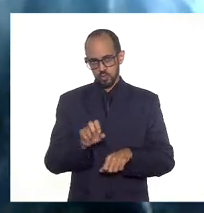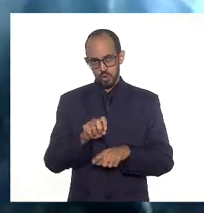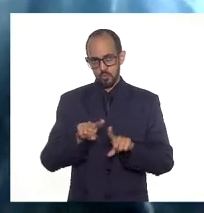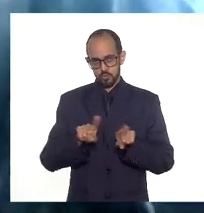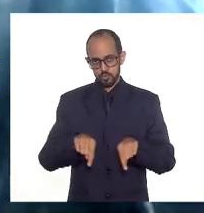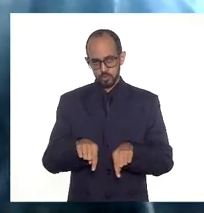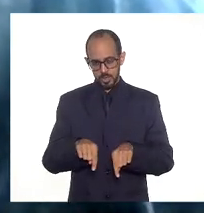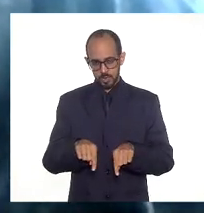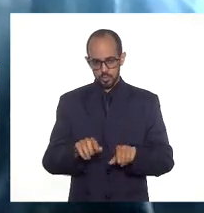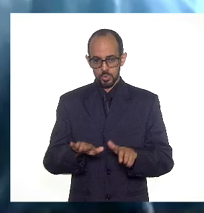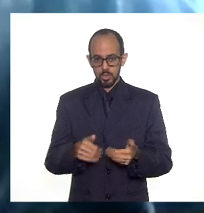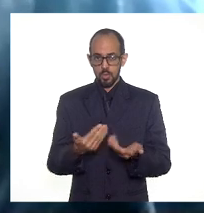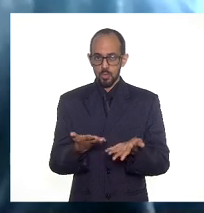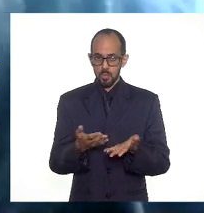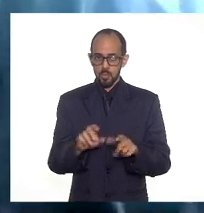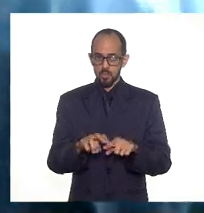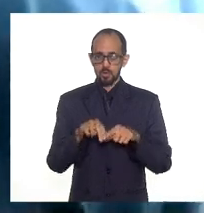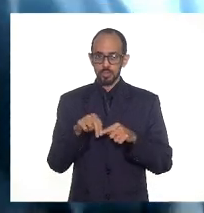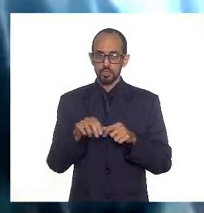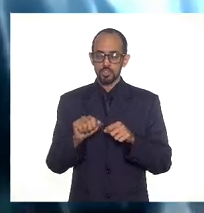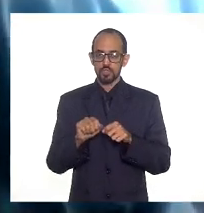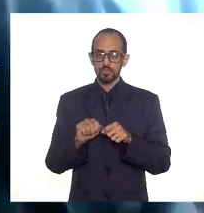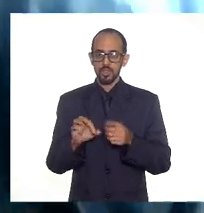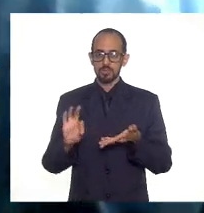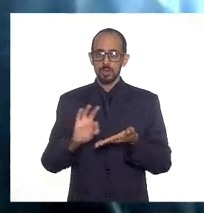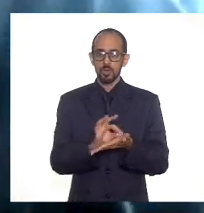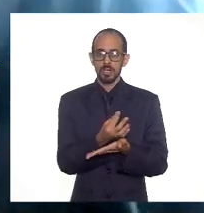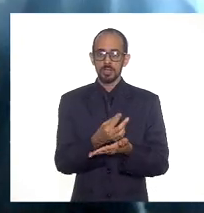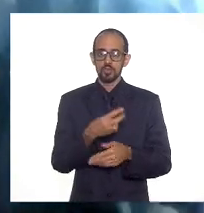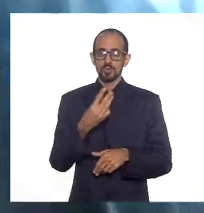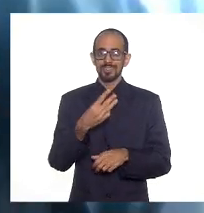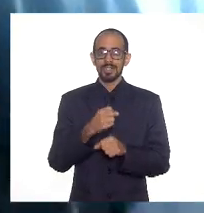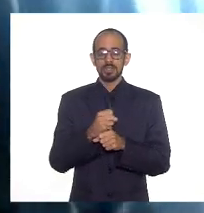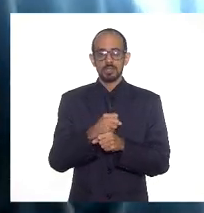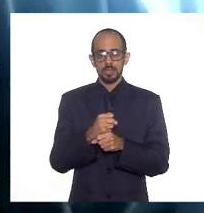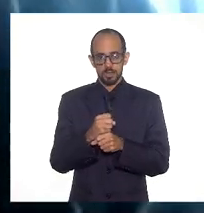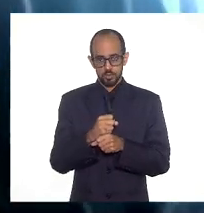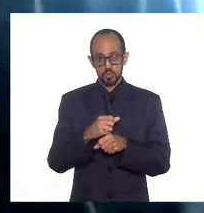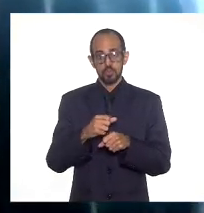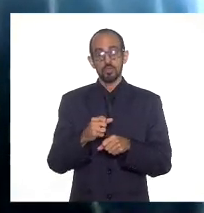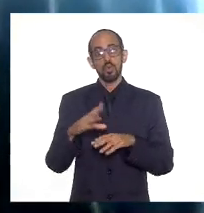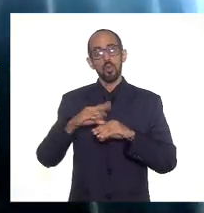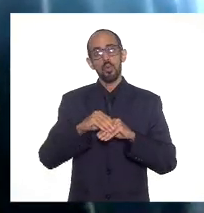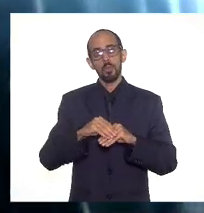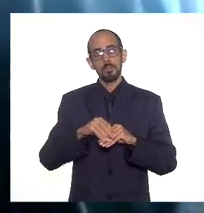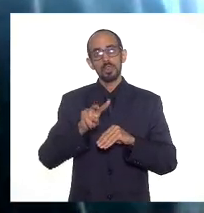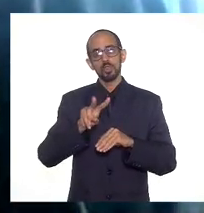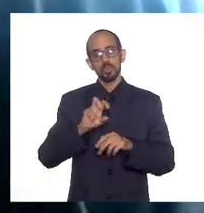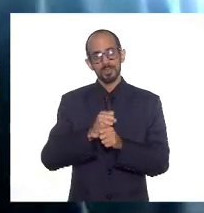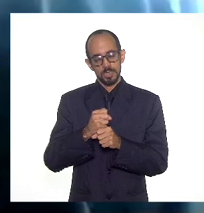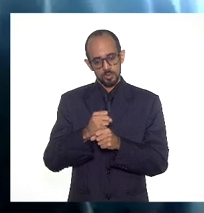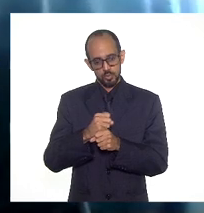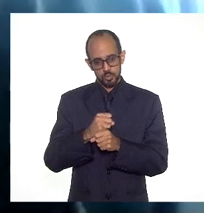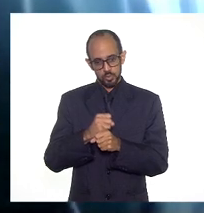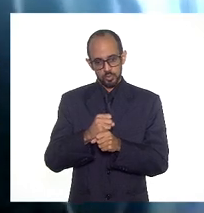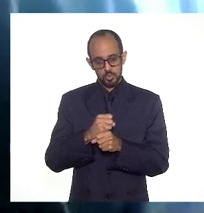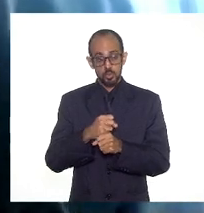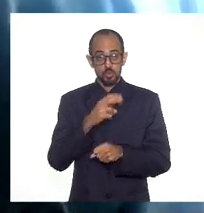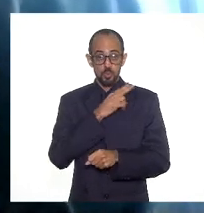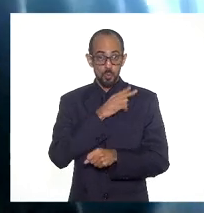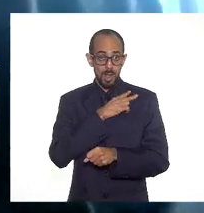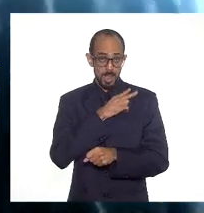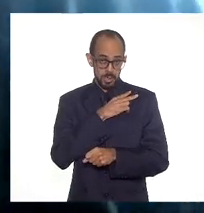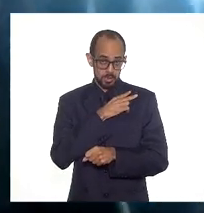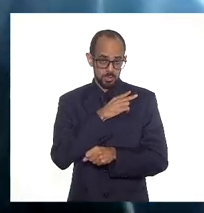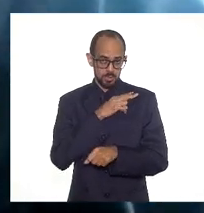uma contratação por 3 anos mais 2 anos. Foi feito um concurso. Os guarda-parques que passaram desse